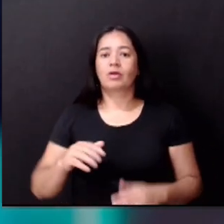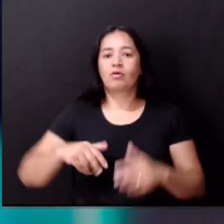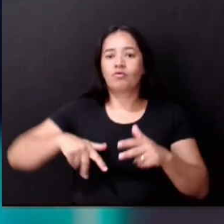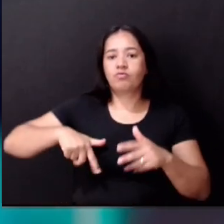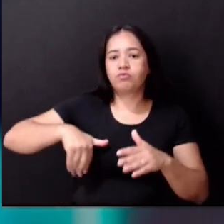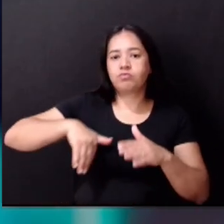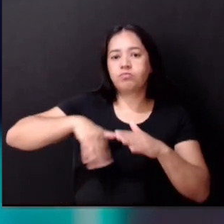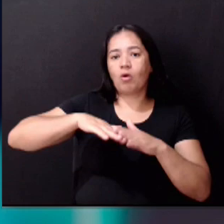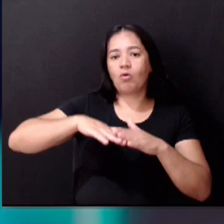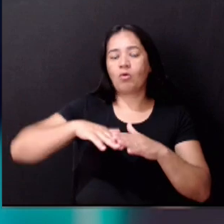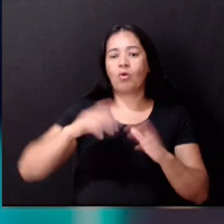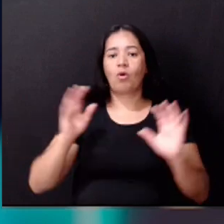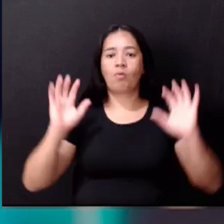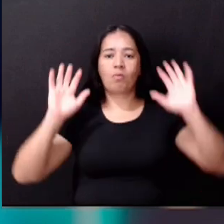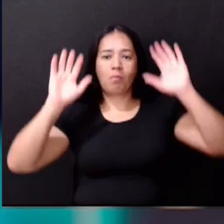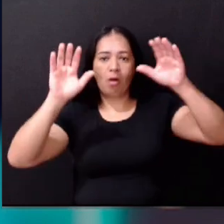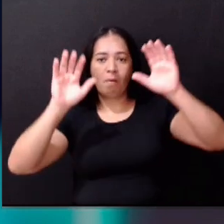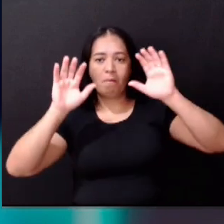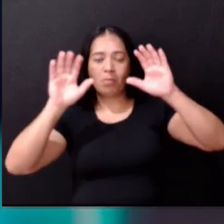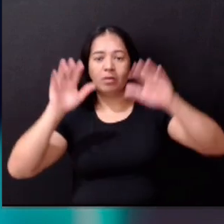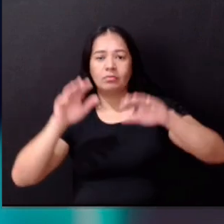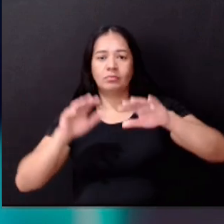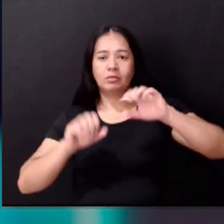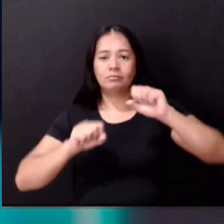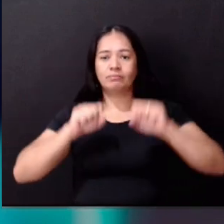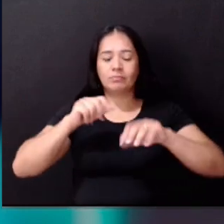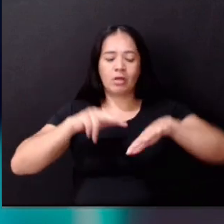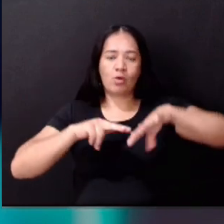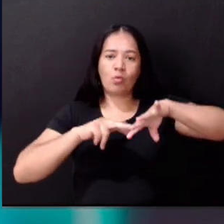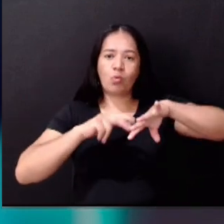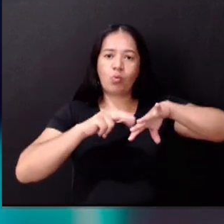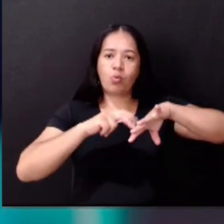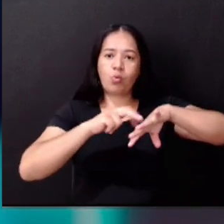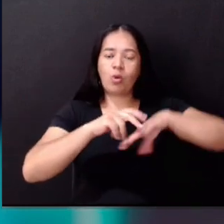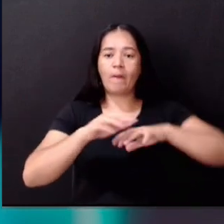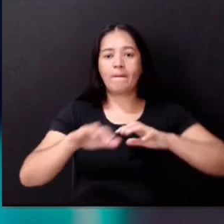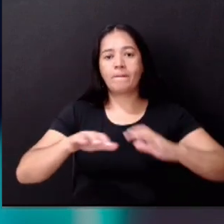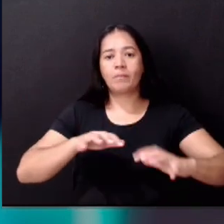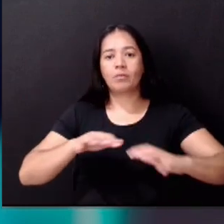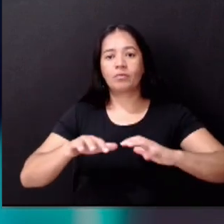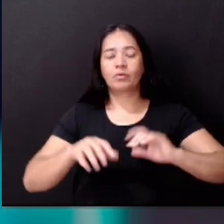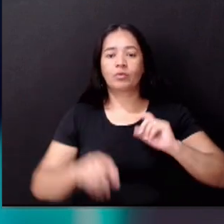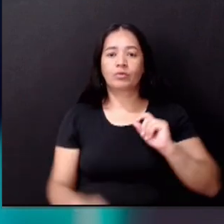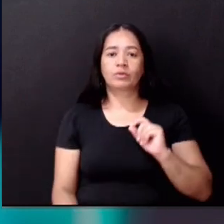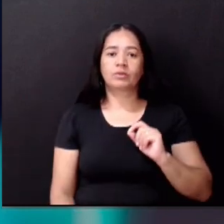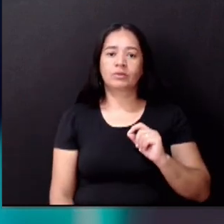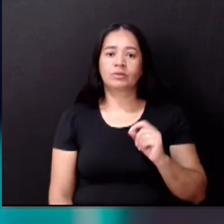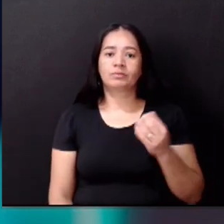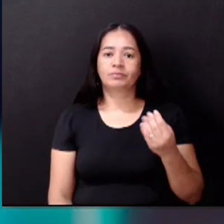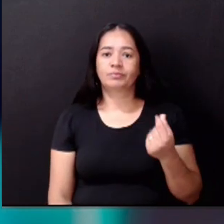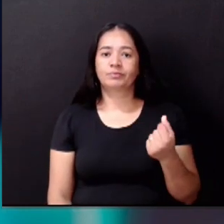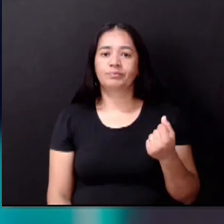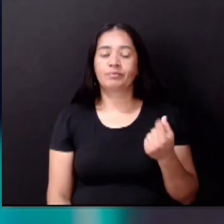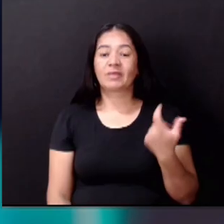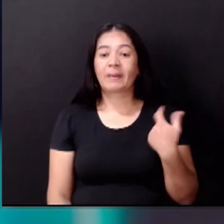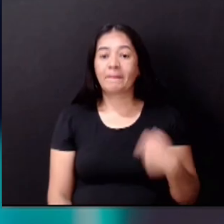mãos, subir escadas. São movimentos que necessitam de